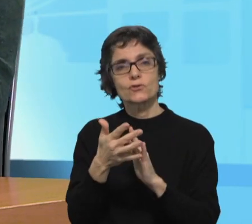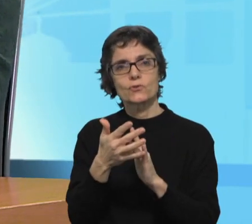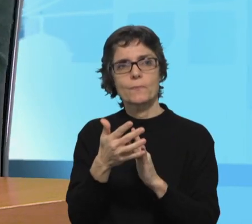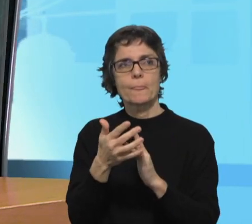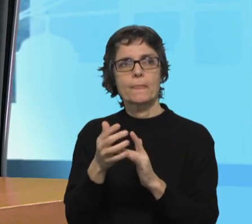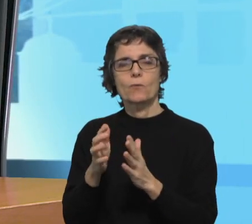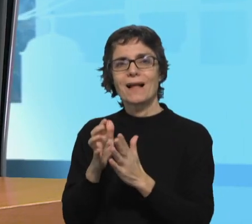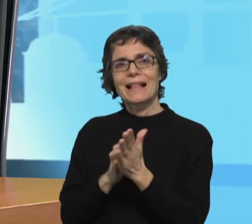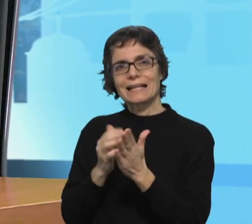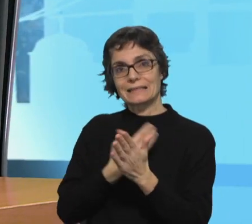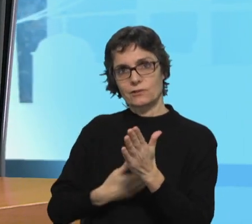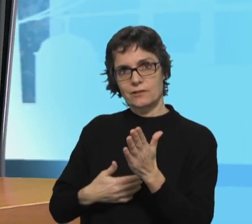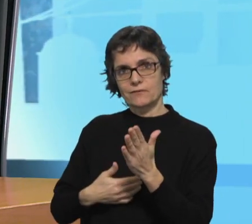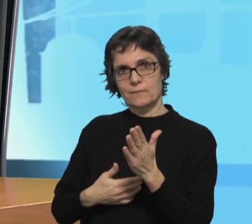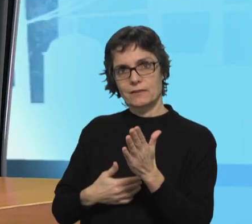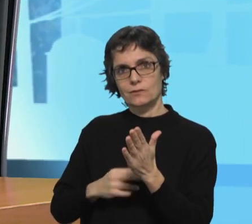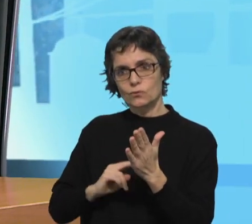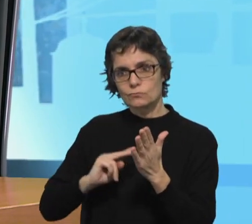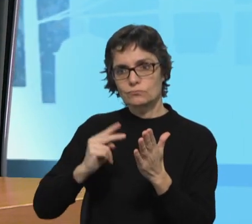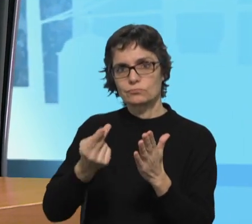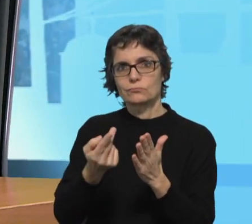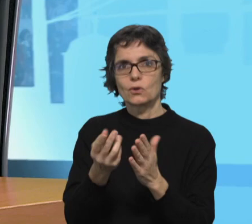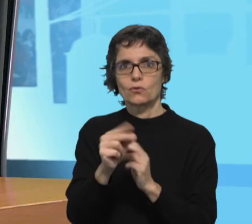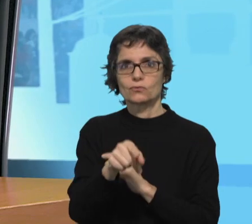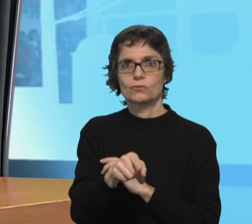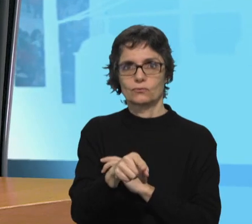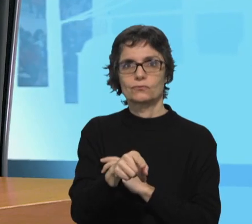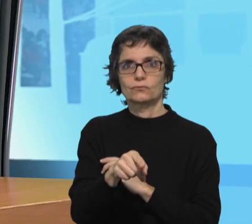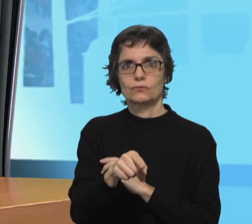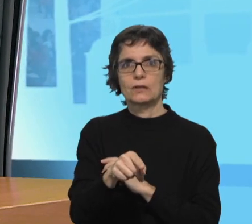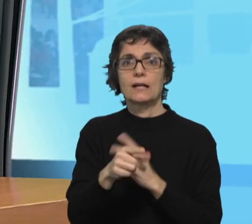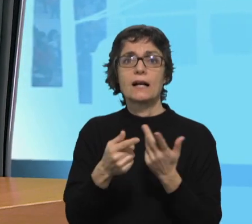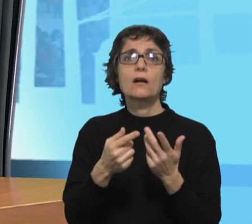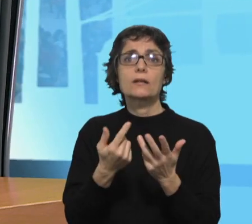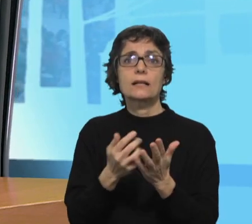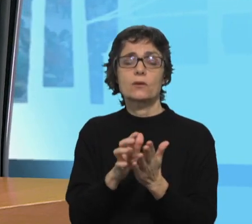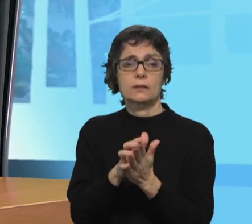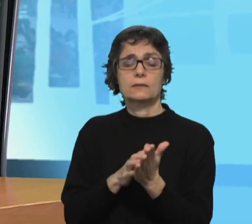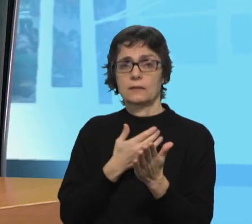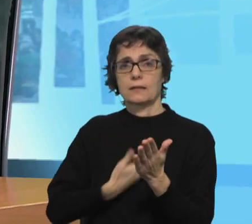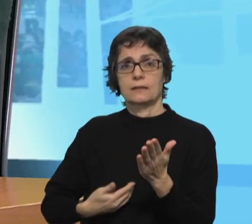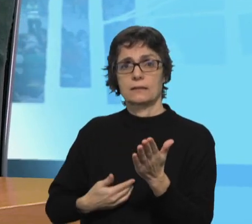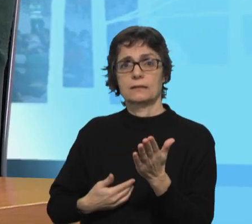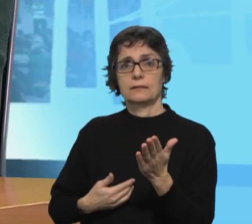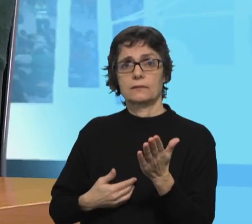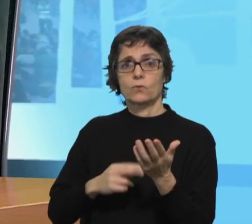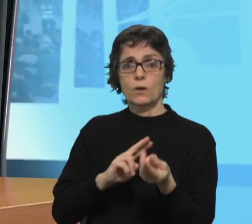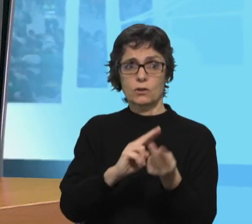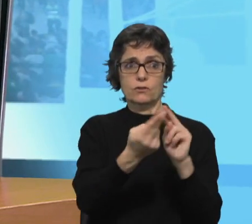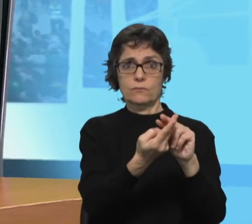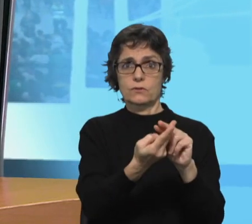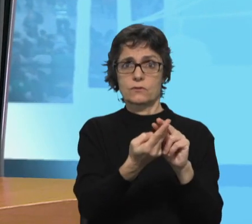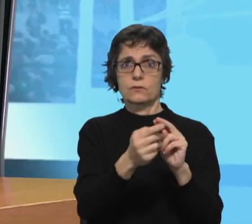Testamento. Agora, nesse cumular há algumas rupturas, isso também é verdade. Não com a lei